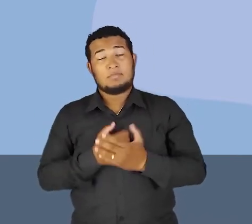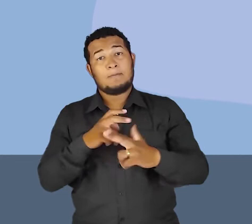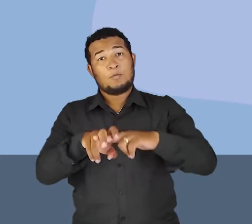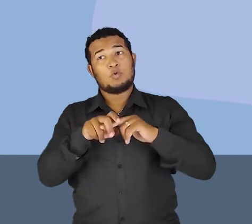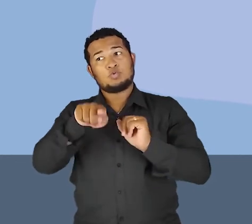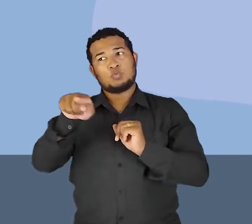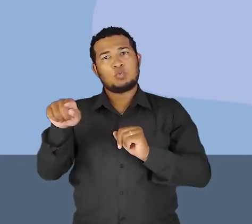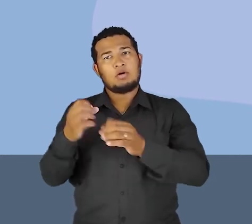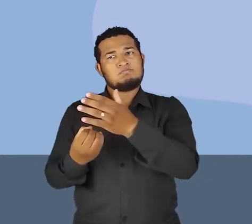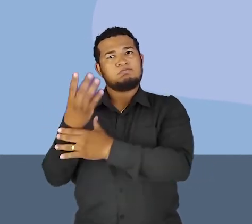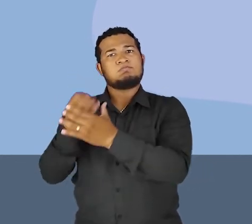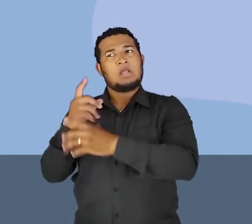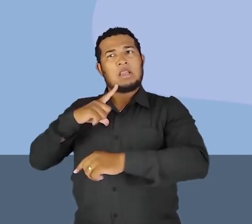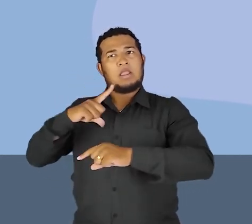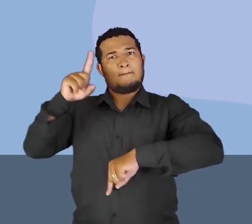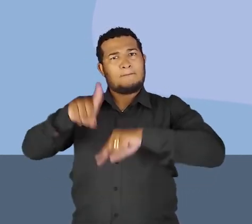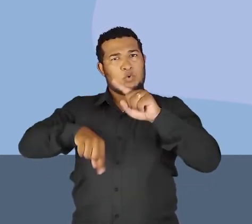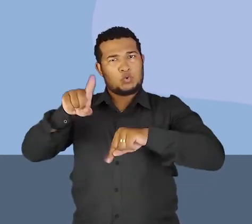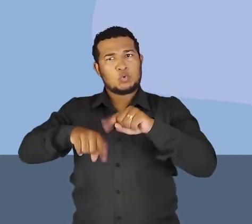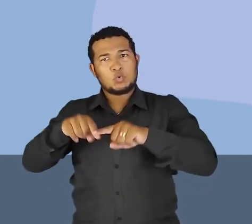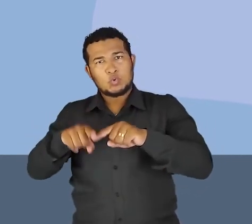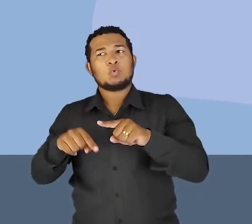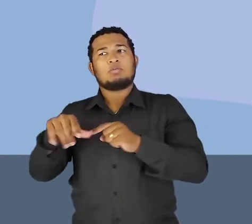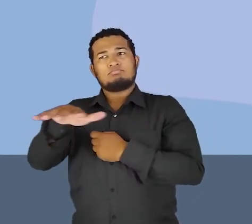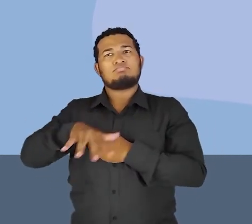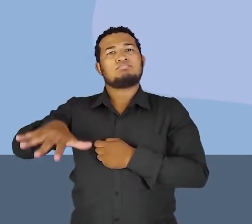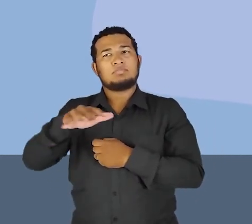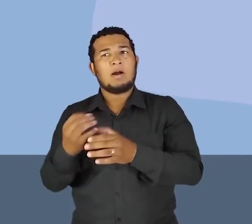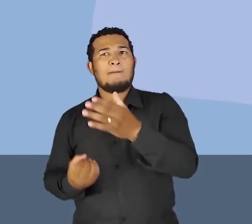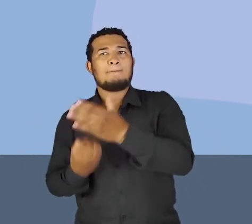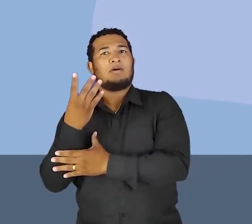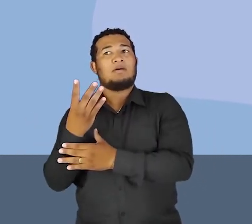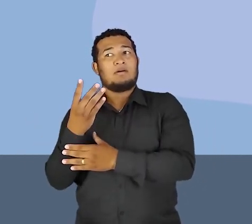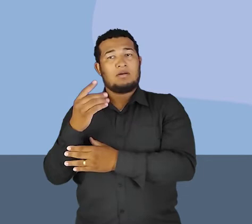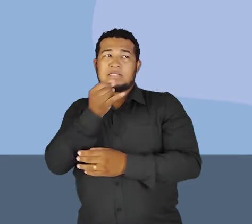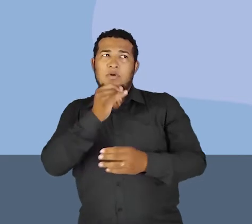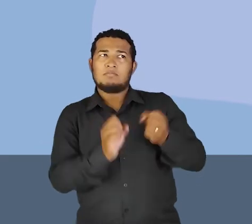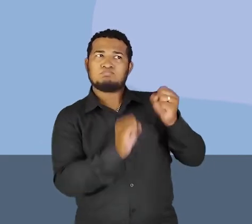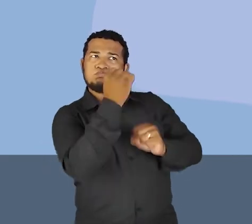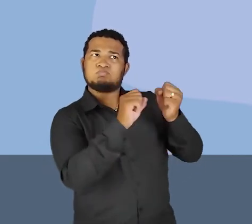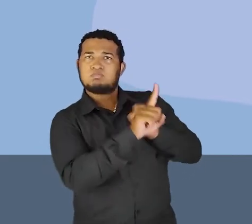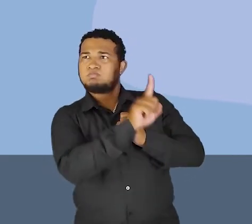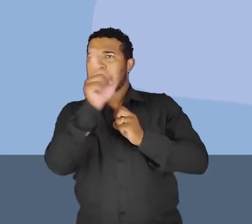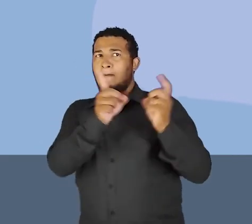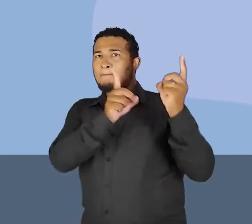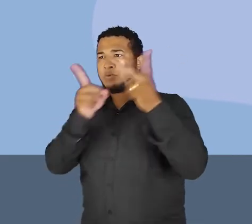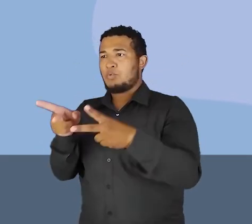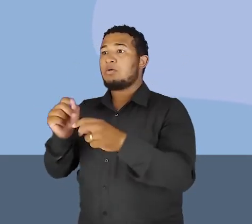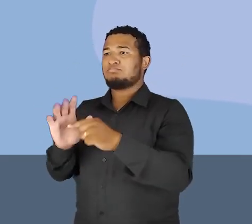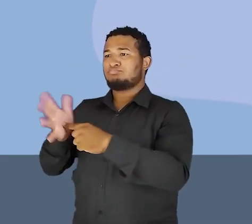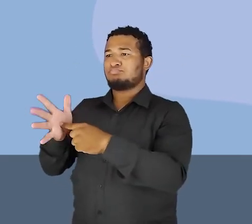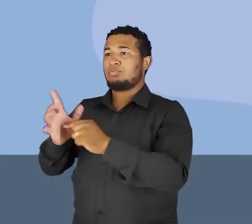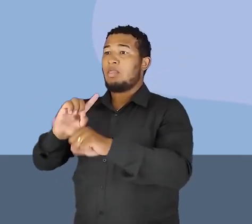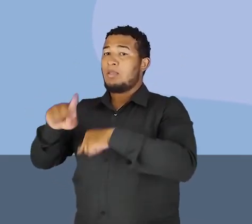produtor adquiriu produtos feitos fora da porteira, produziu dentro da porteira e depois nós vamos ter